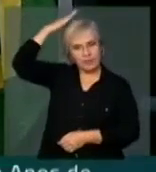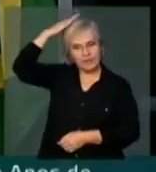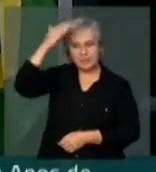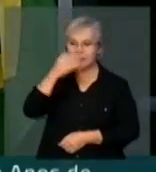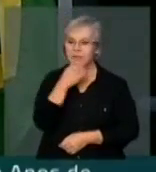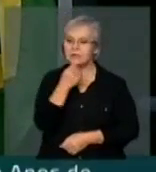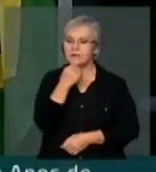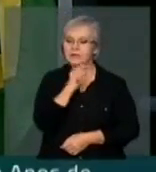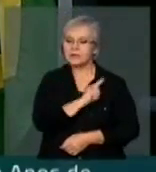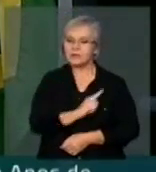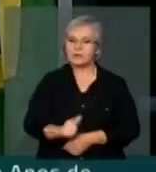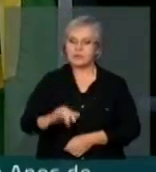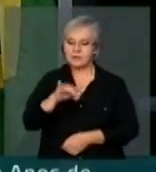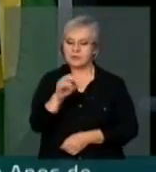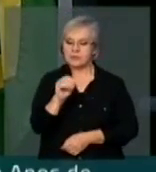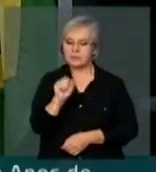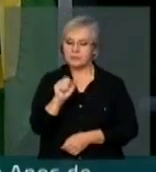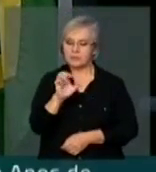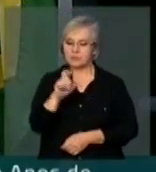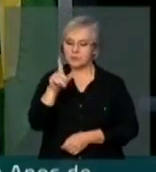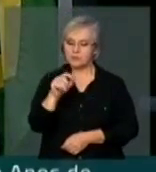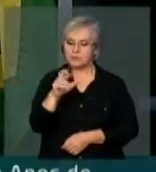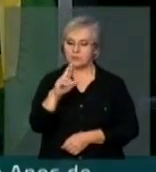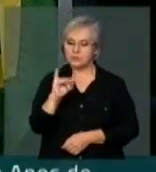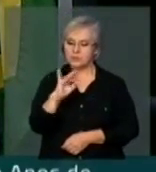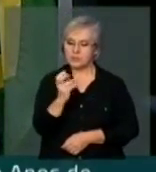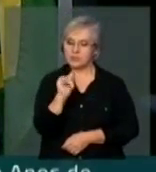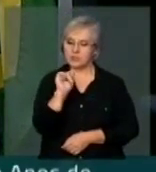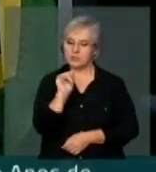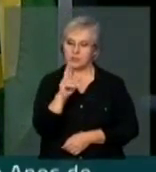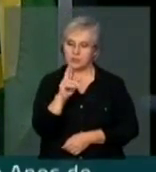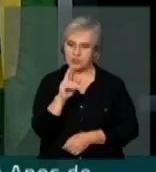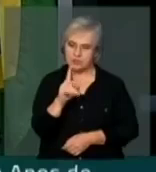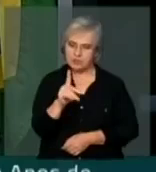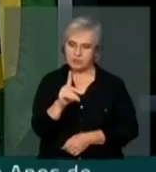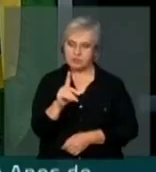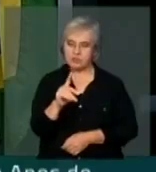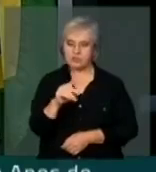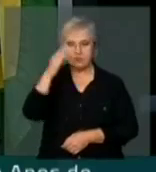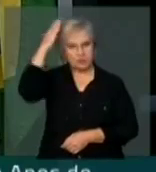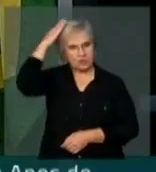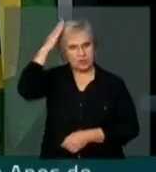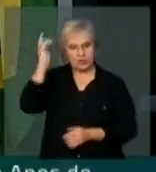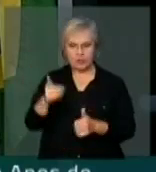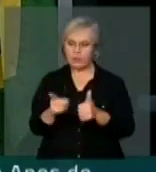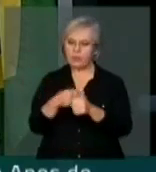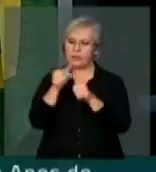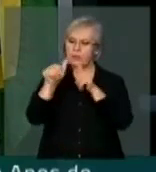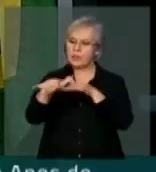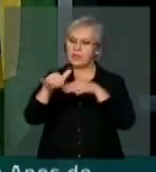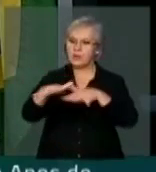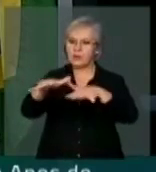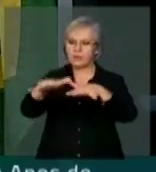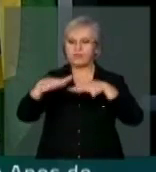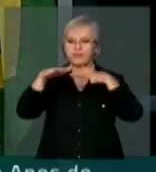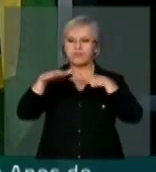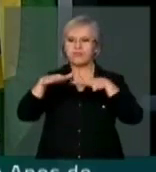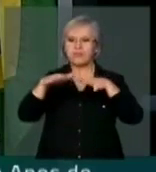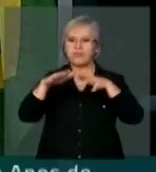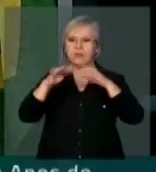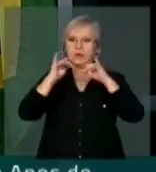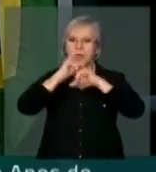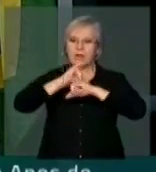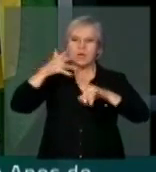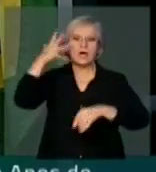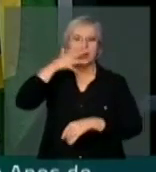então governador José Richa, a capital paranaense foi palco do primeiro comício pelas diretas já, em